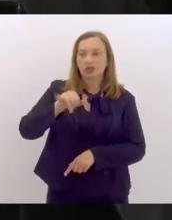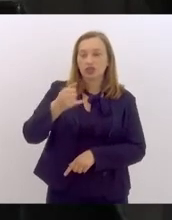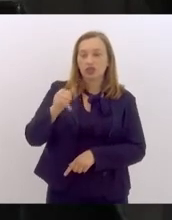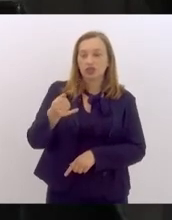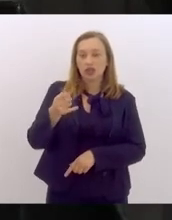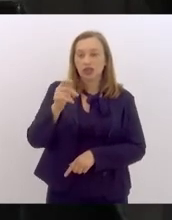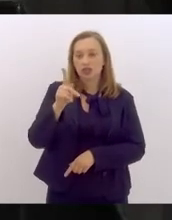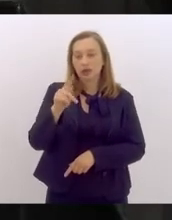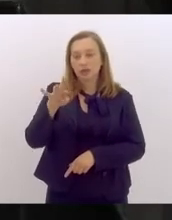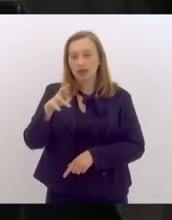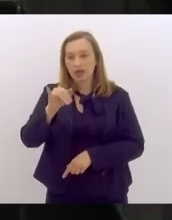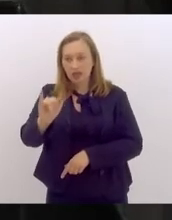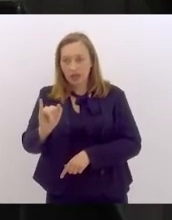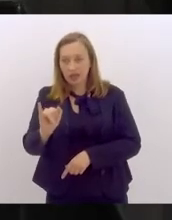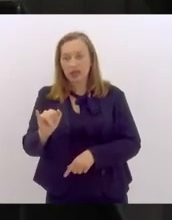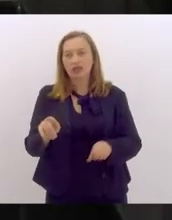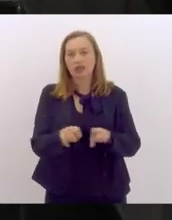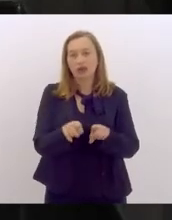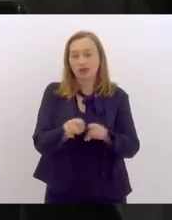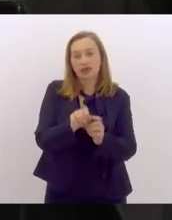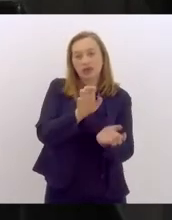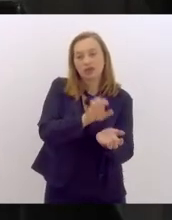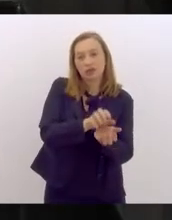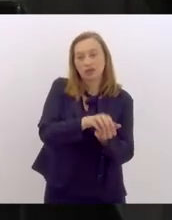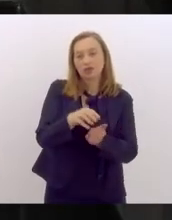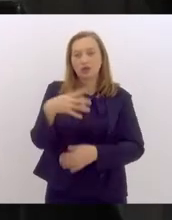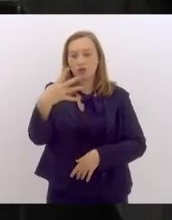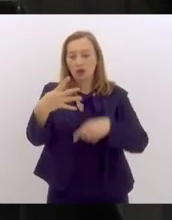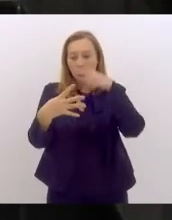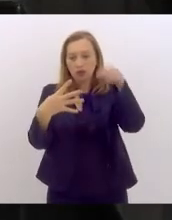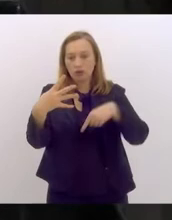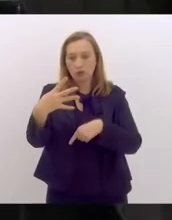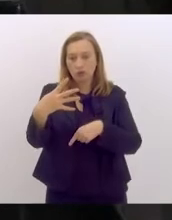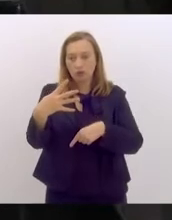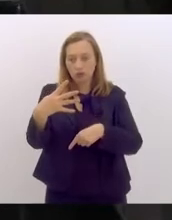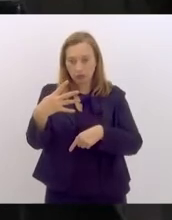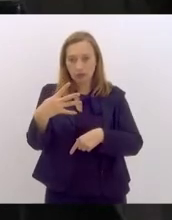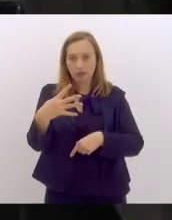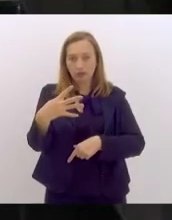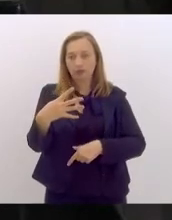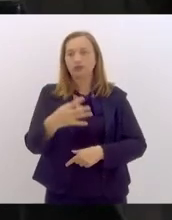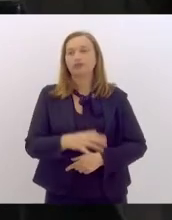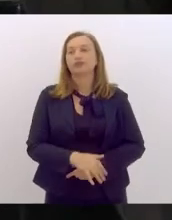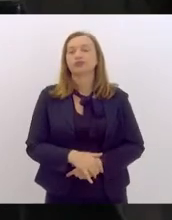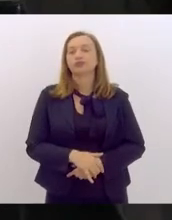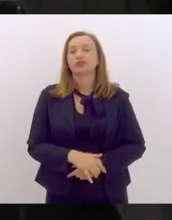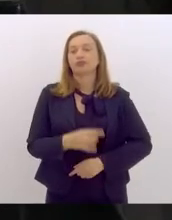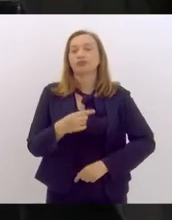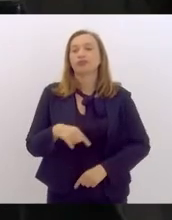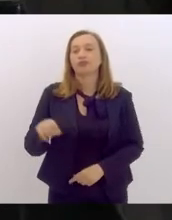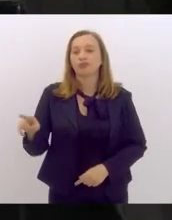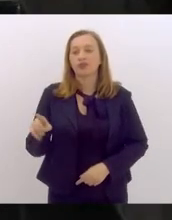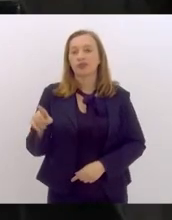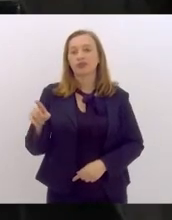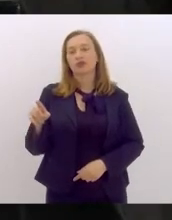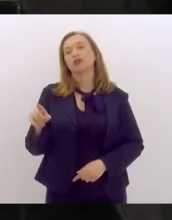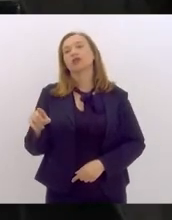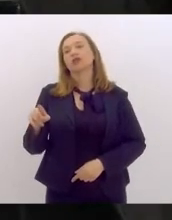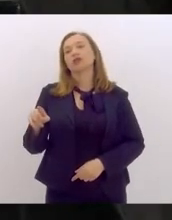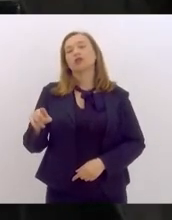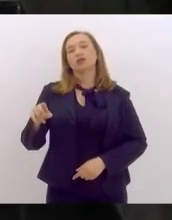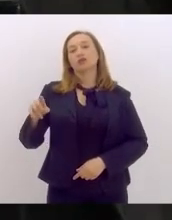de Santa Cruz três 24 ramais com a baixada e o outro é vai ao Extremo Oeste da cidade